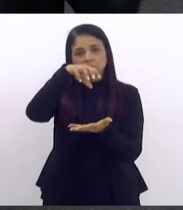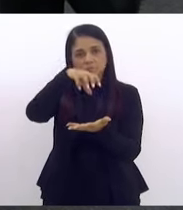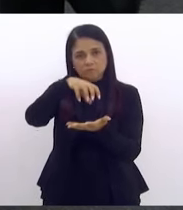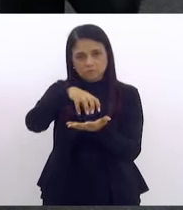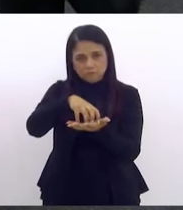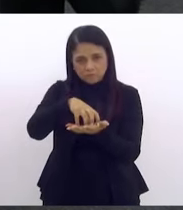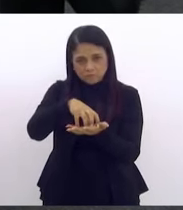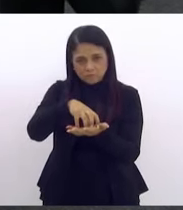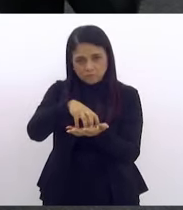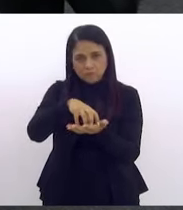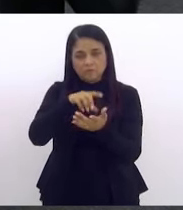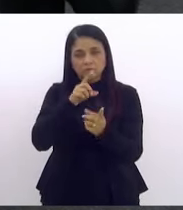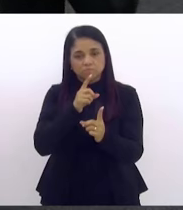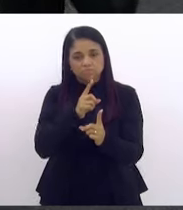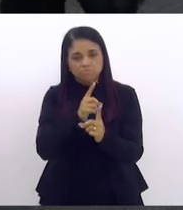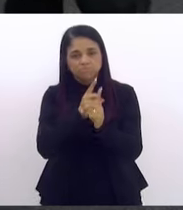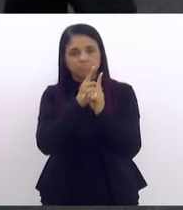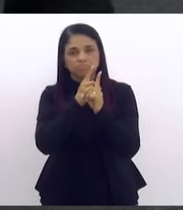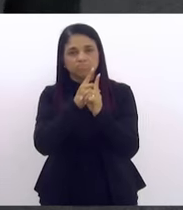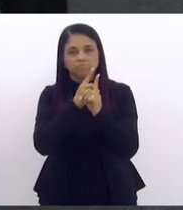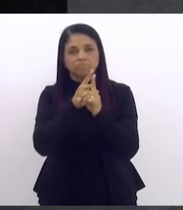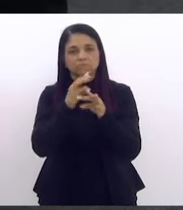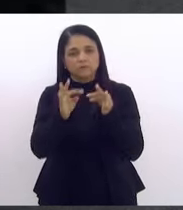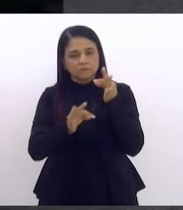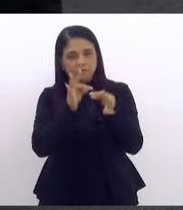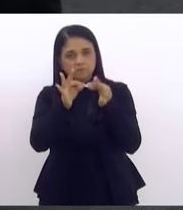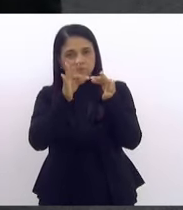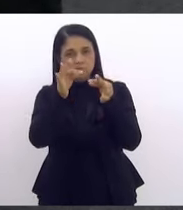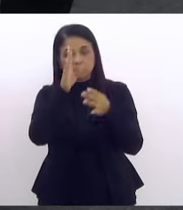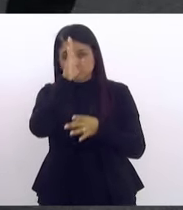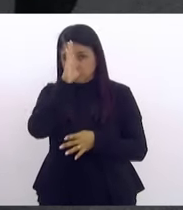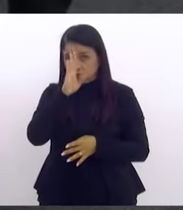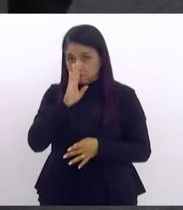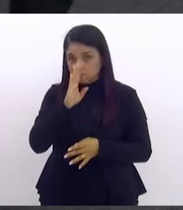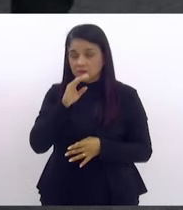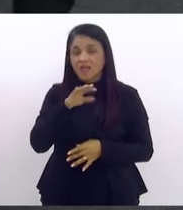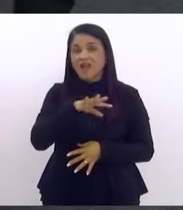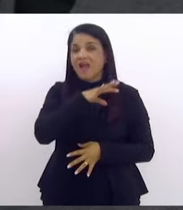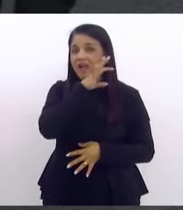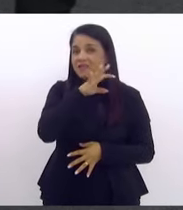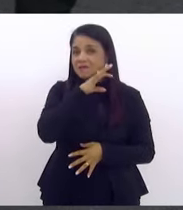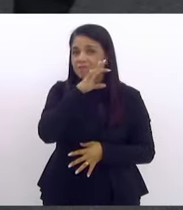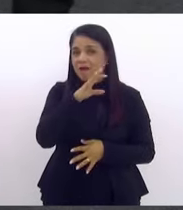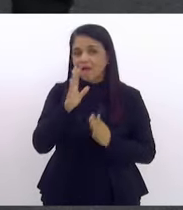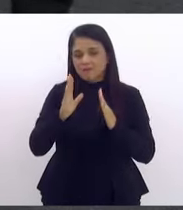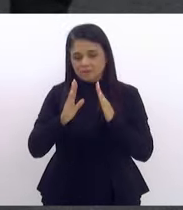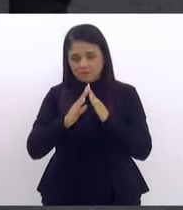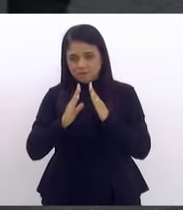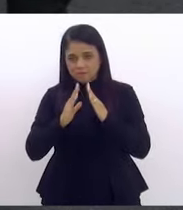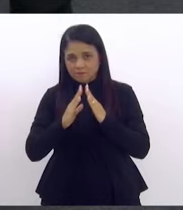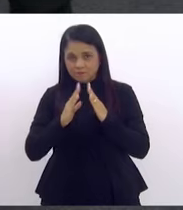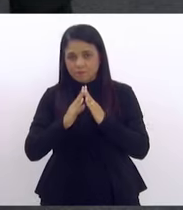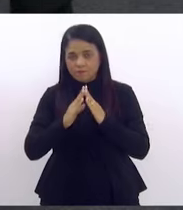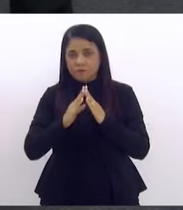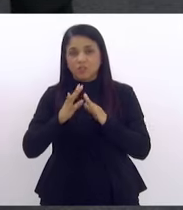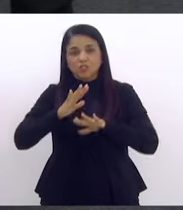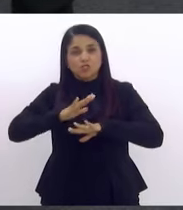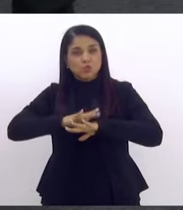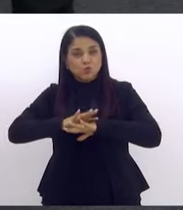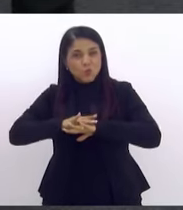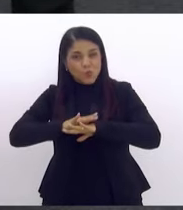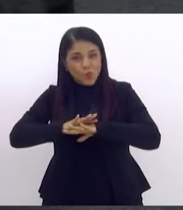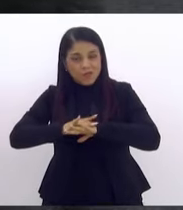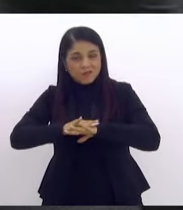de diagnóstico e tratamento gratuito a animais domésticos portadores de